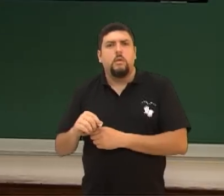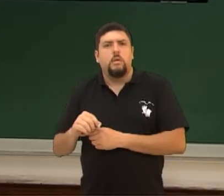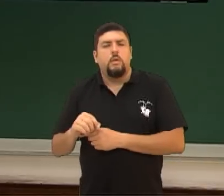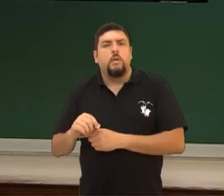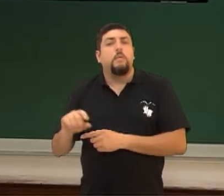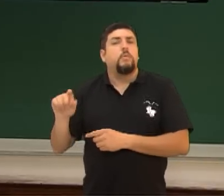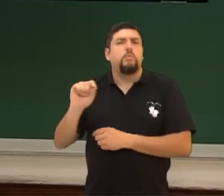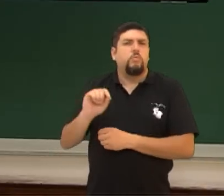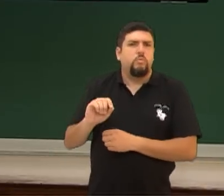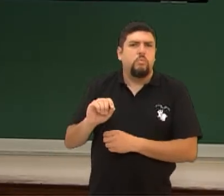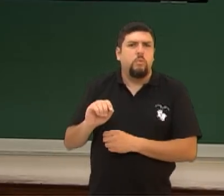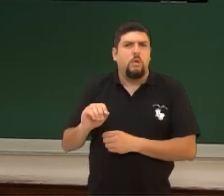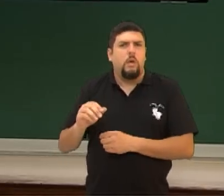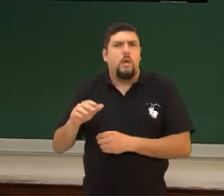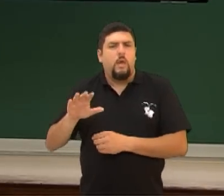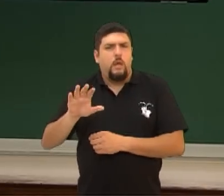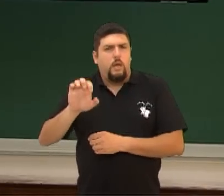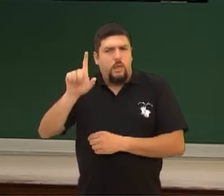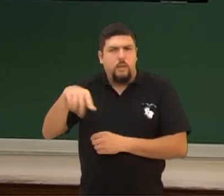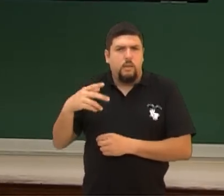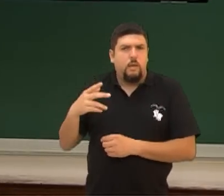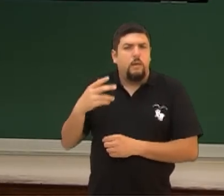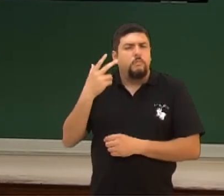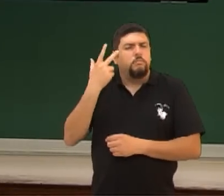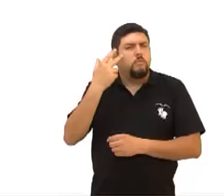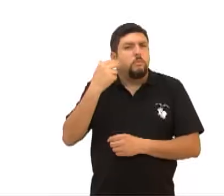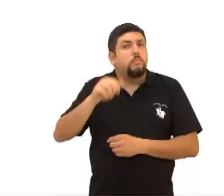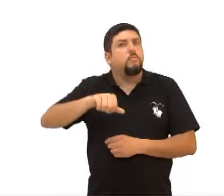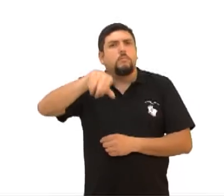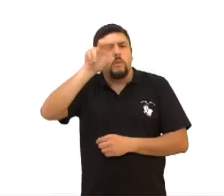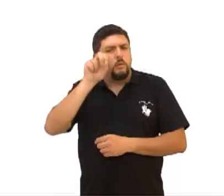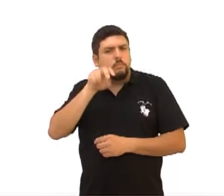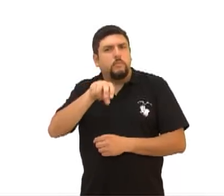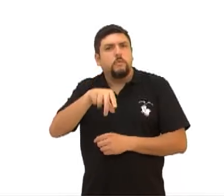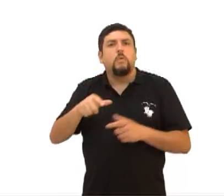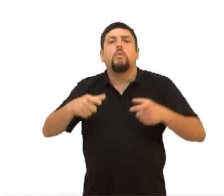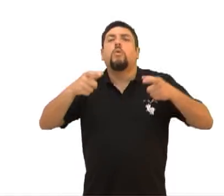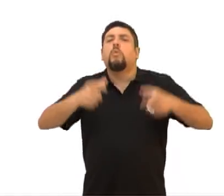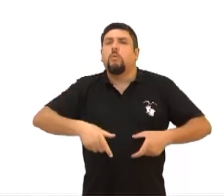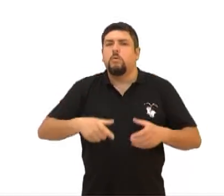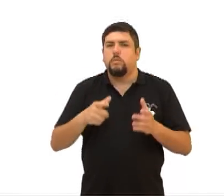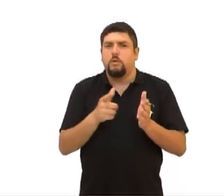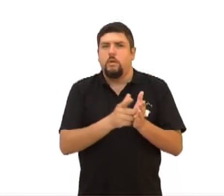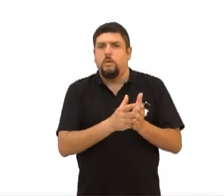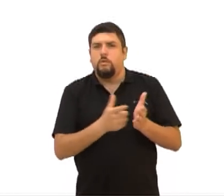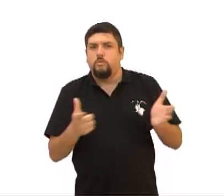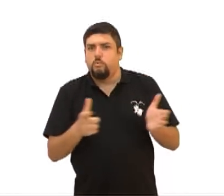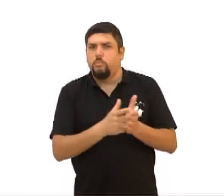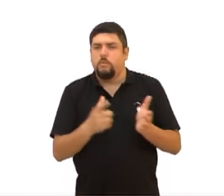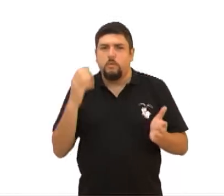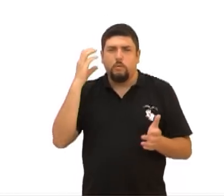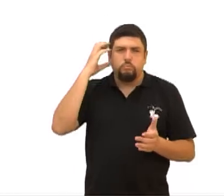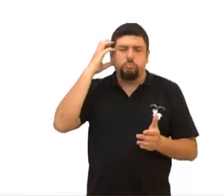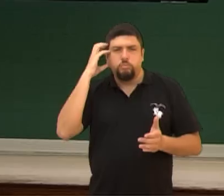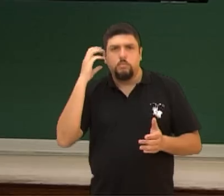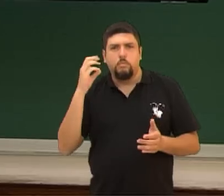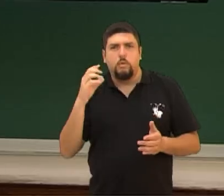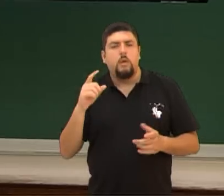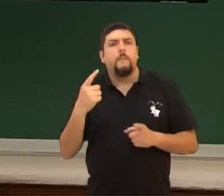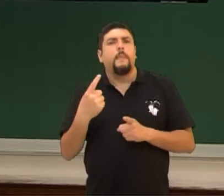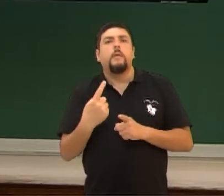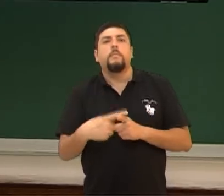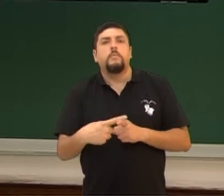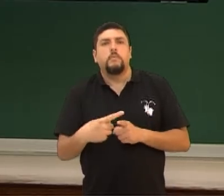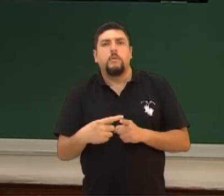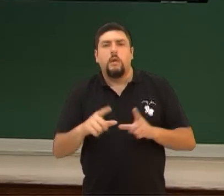geral, né, de forma mais ampla, nós vamos encontrar na esfera jornalística e midiática, porque vai aparecer bastante nos